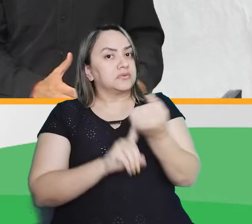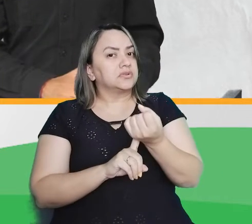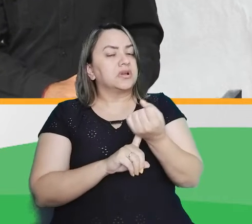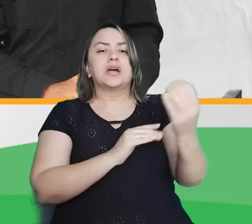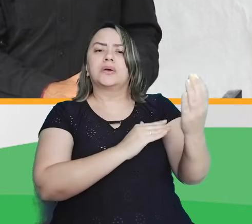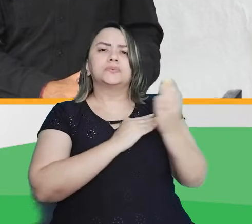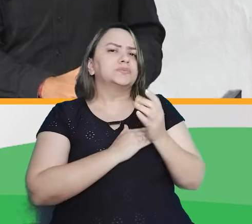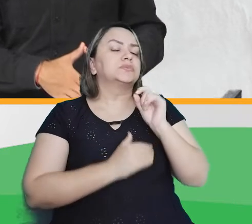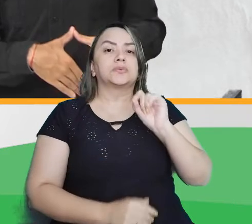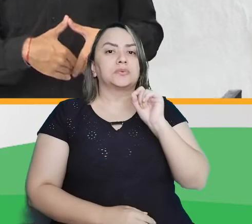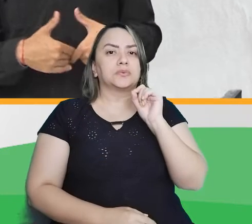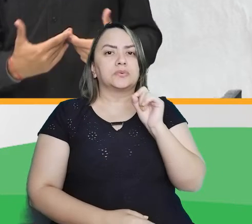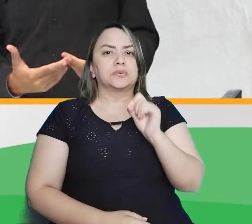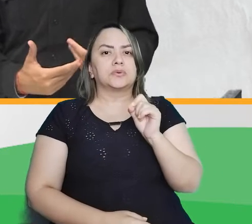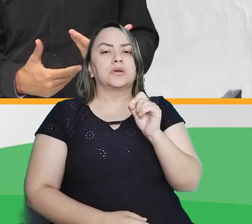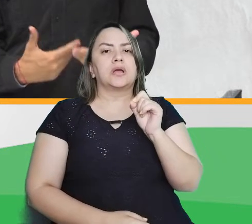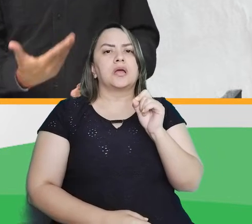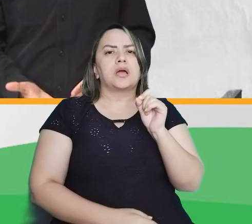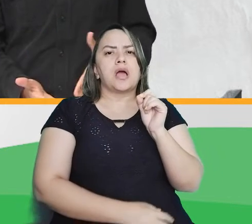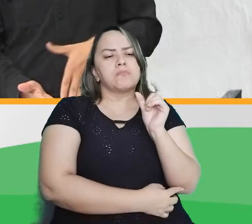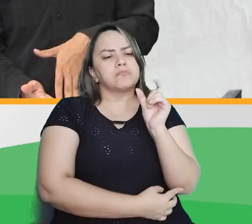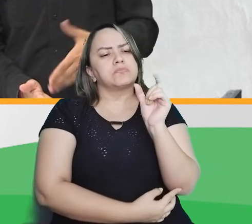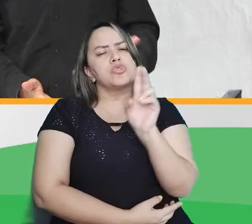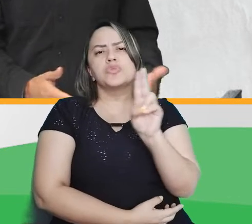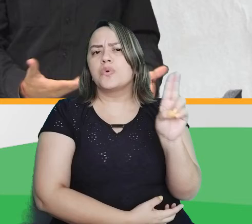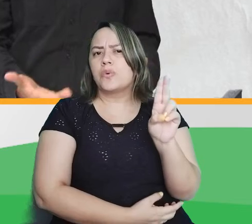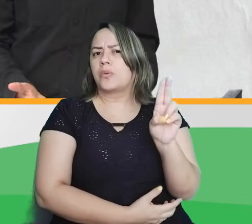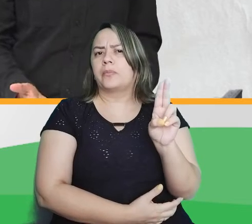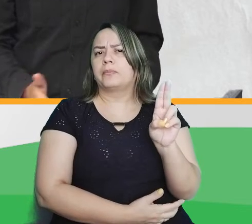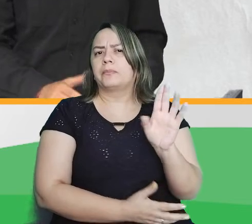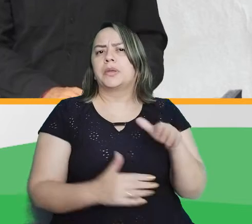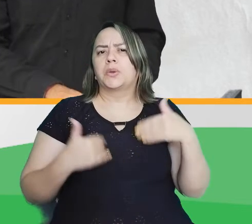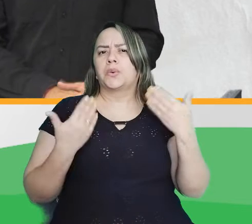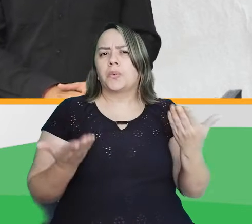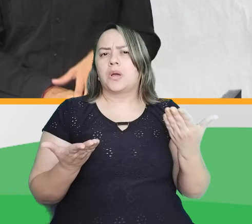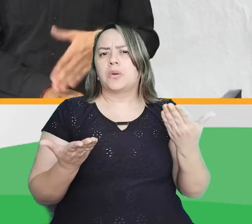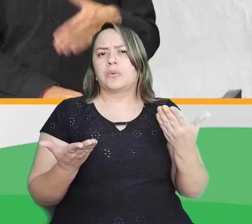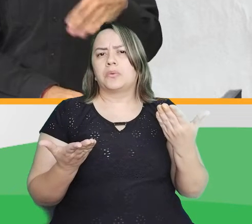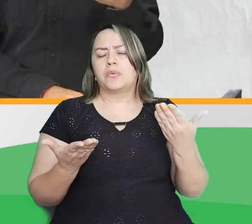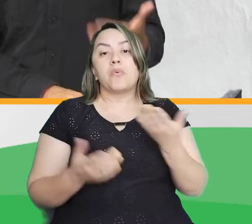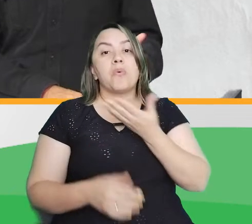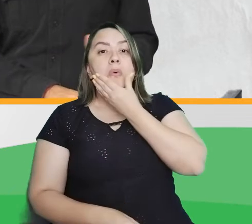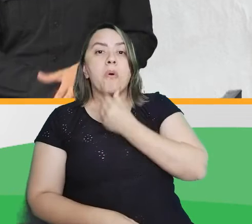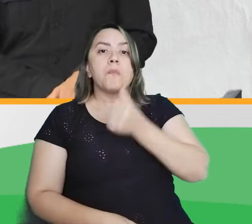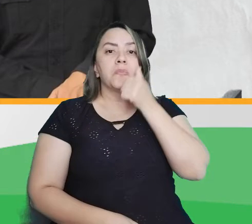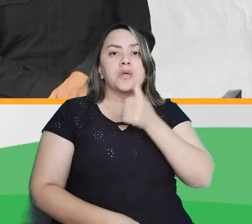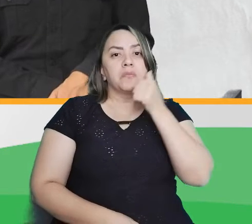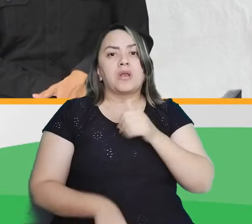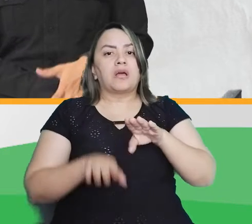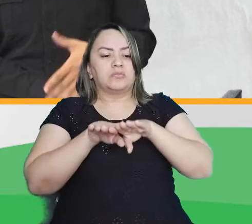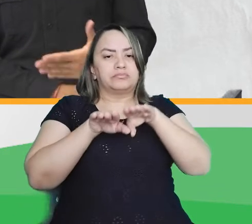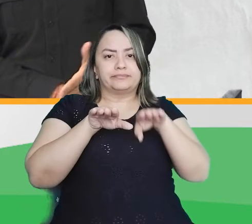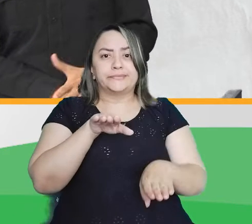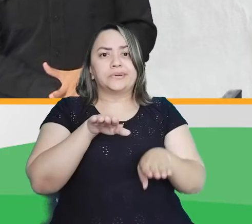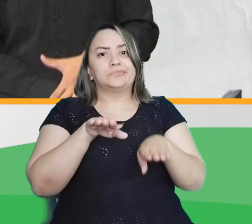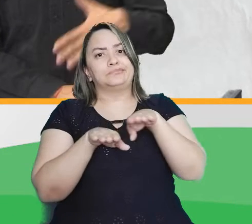nome para essa situação de desigualdade entre homens e mulheres. E a partir desse nome, que